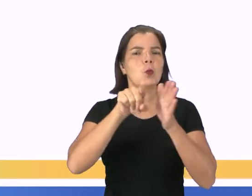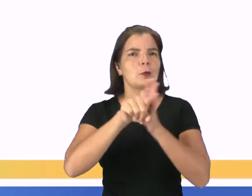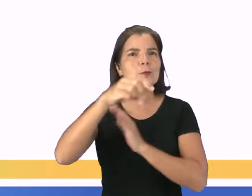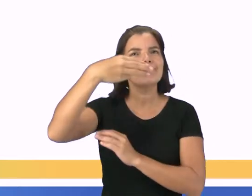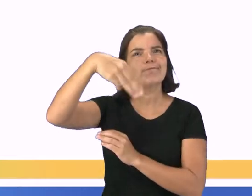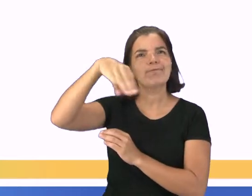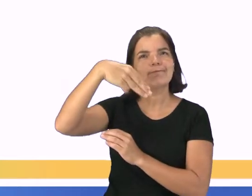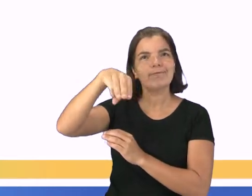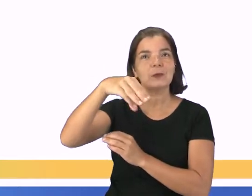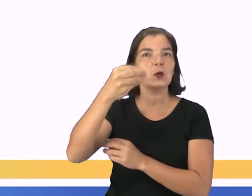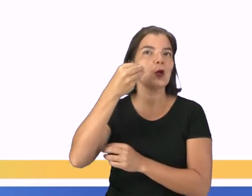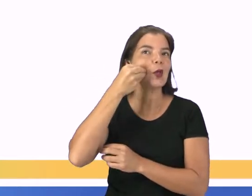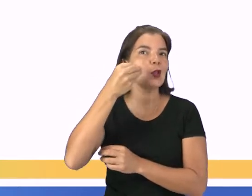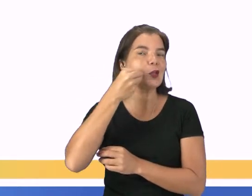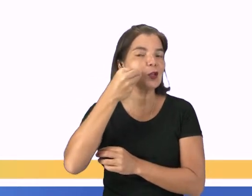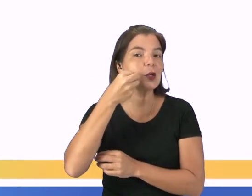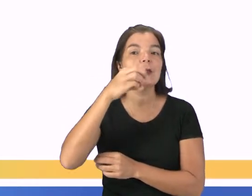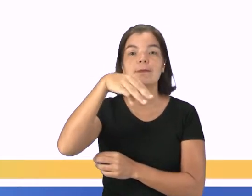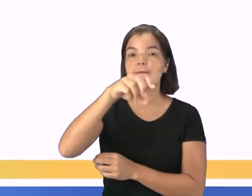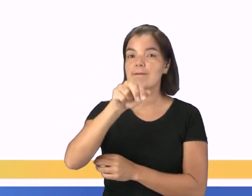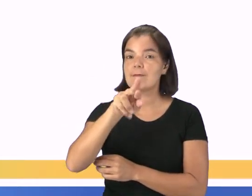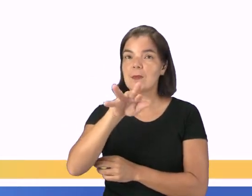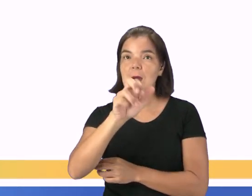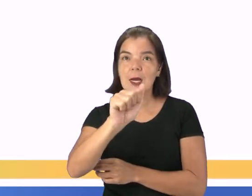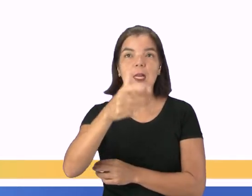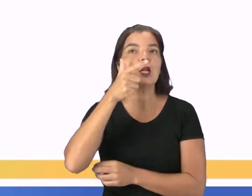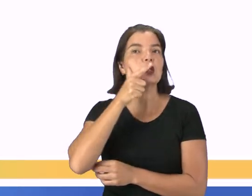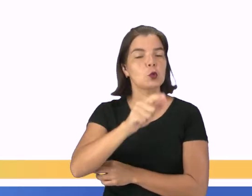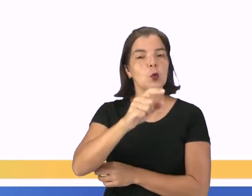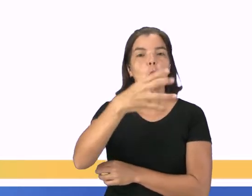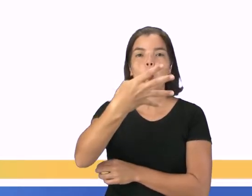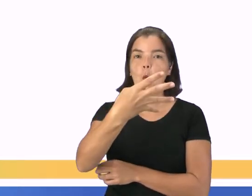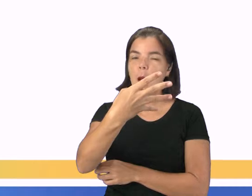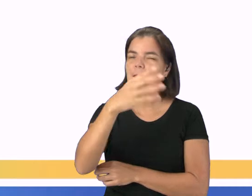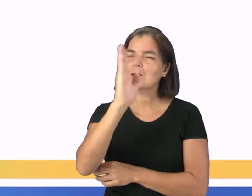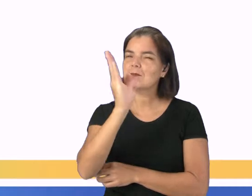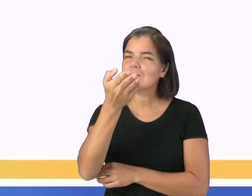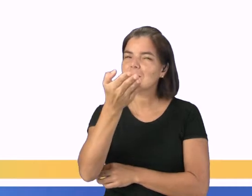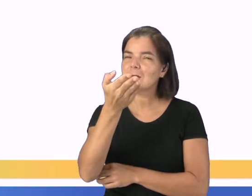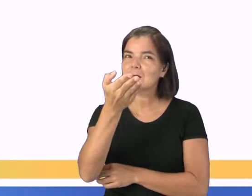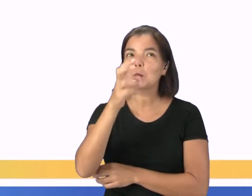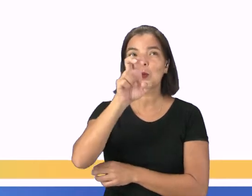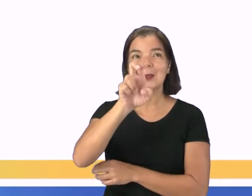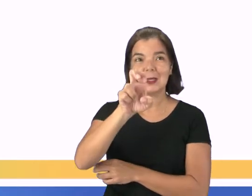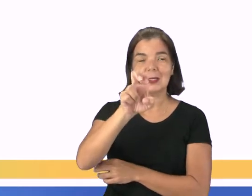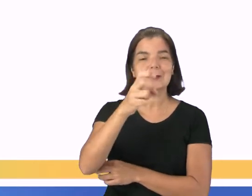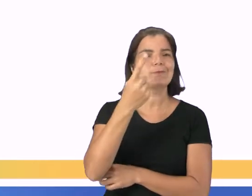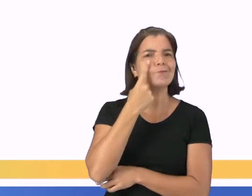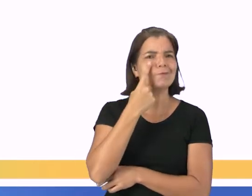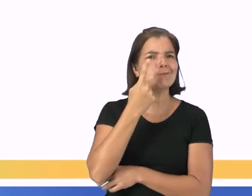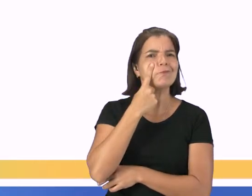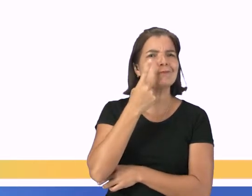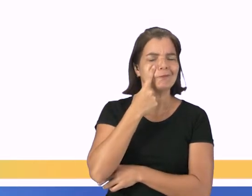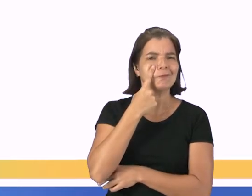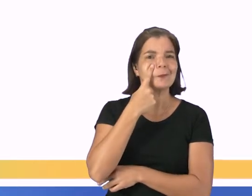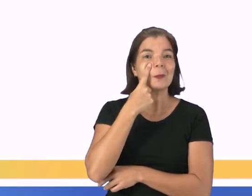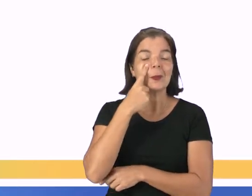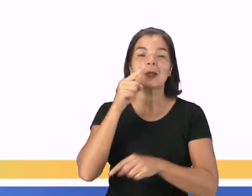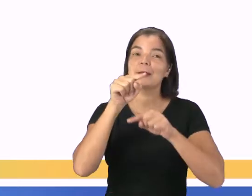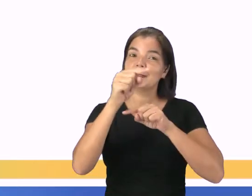matemática do teste e Mariana acertou 4/5, né? Observe que o número está apresentado aí na